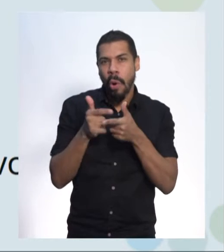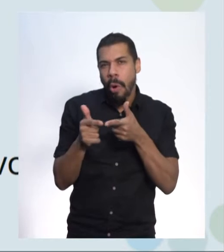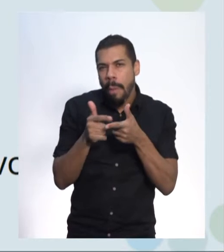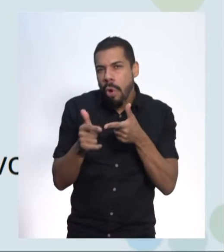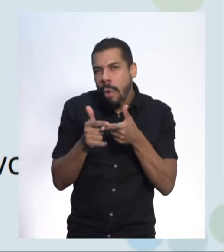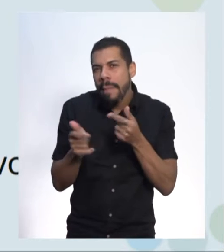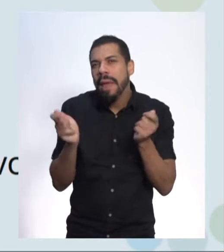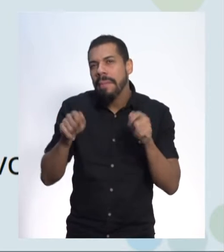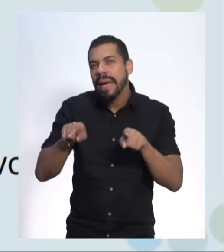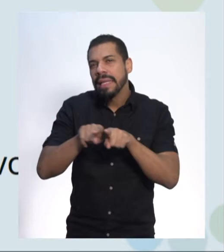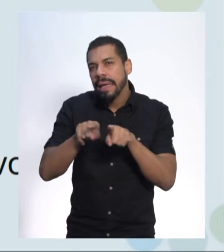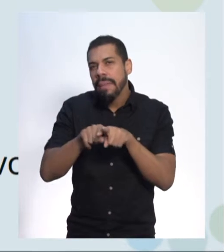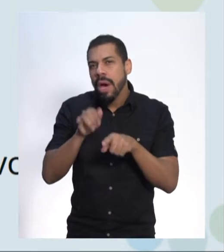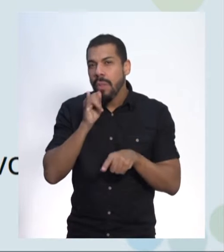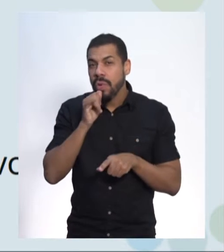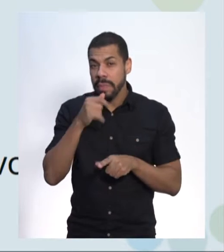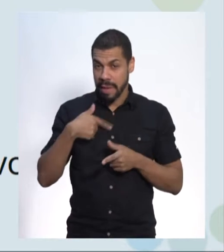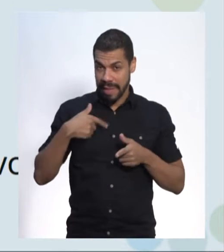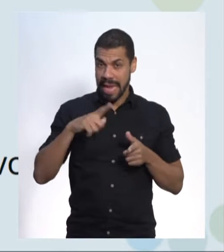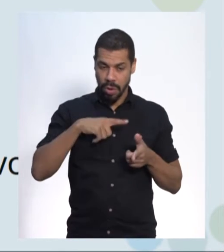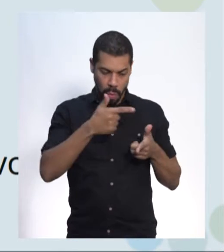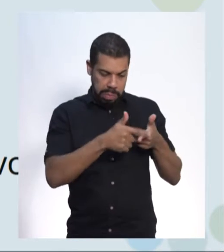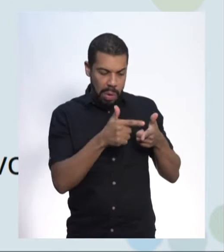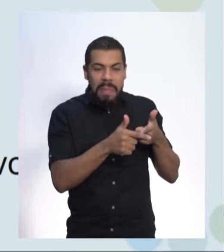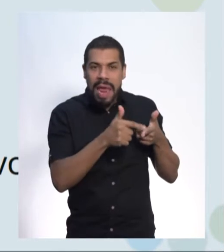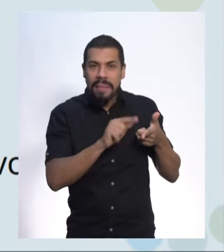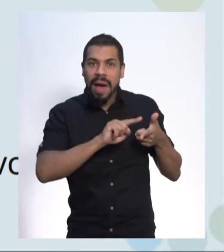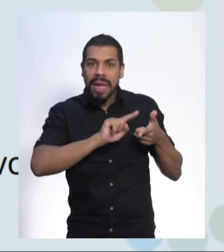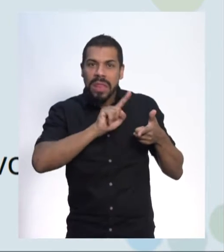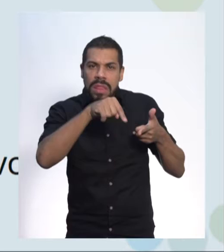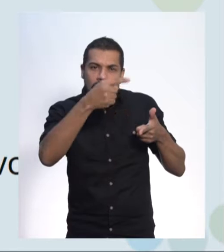apresento um problema, eu tenho que resolver